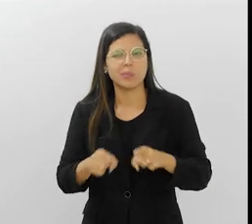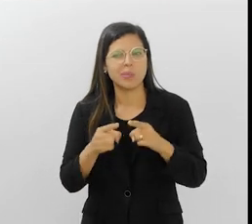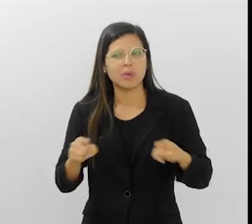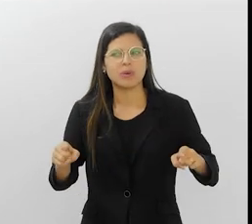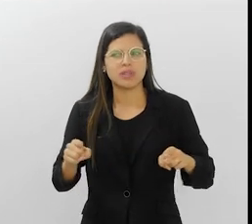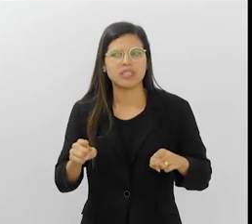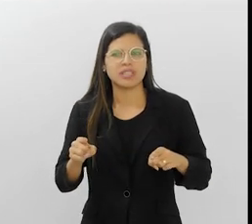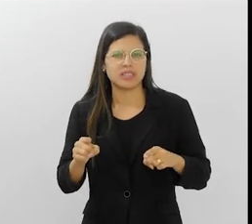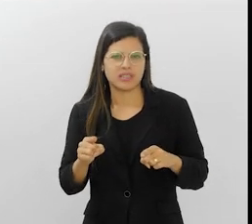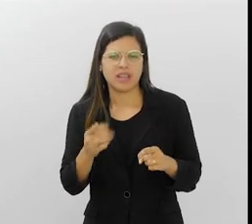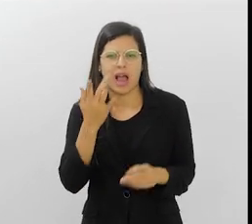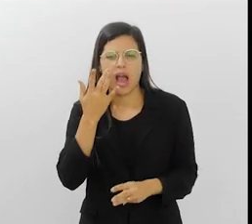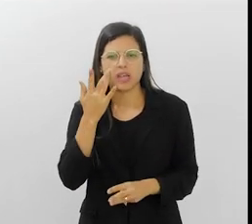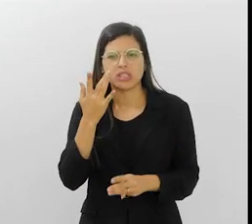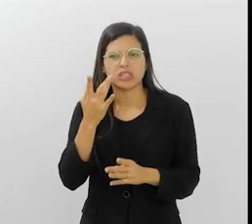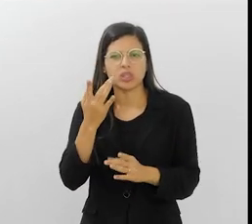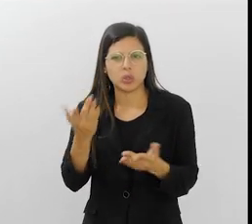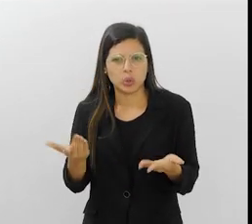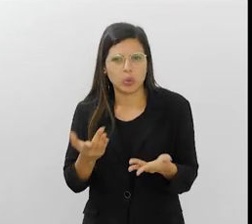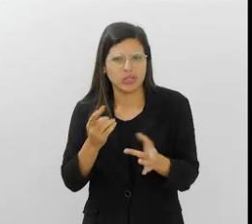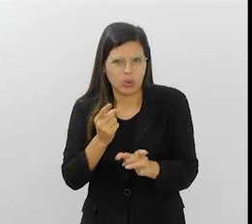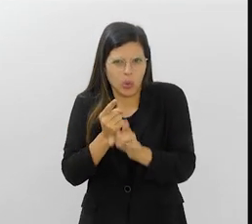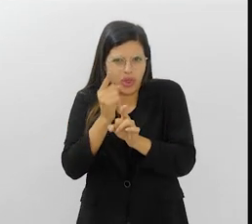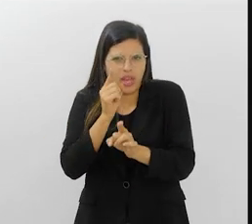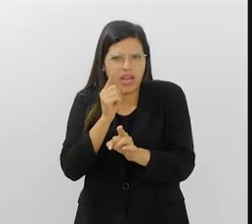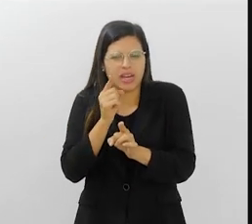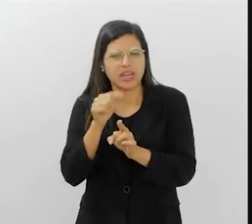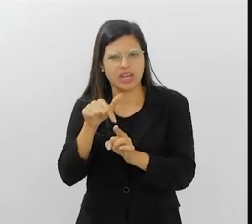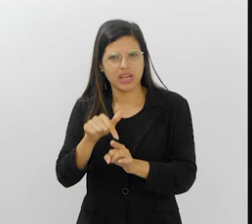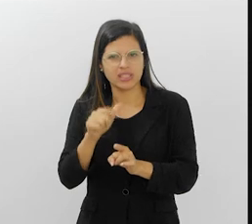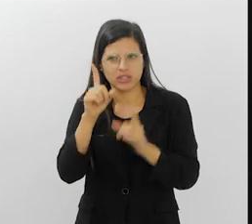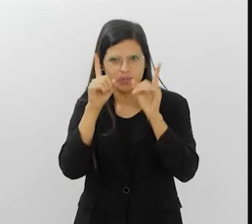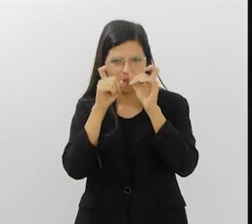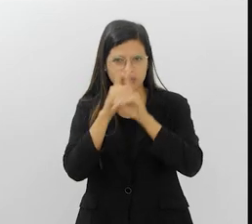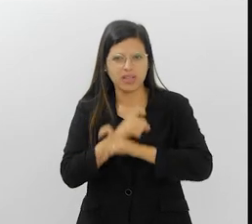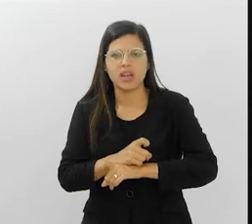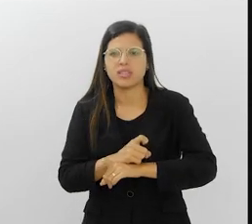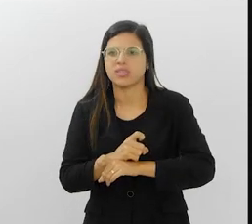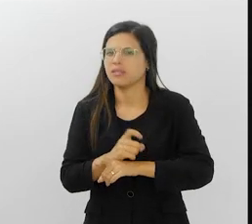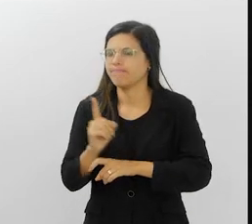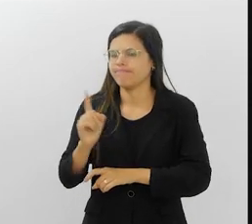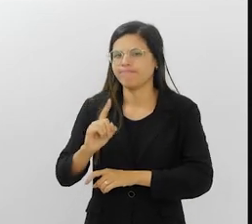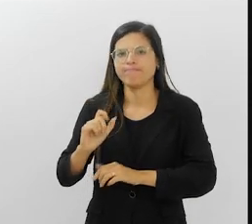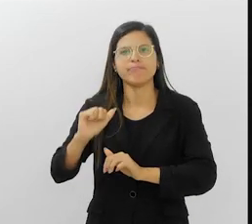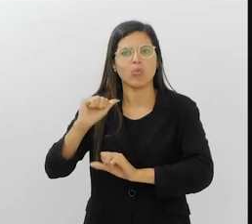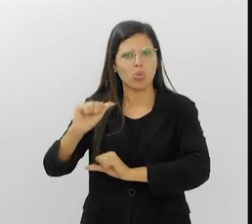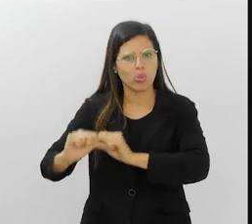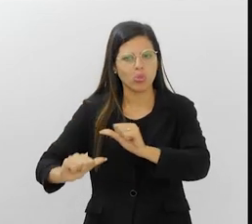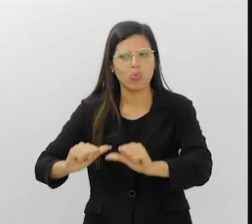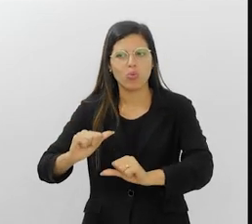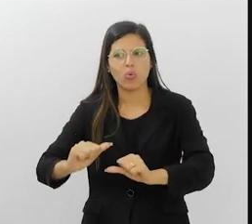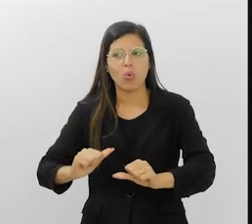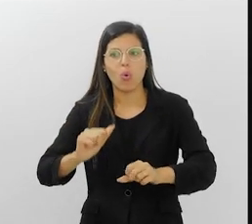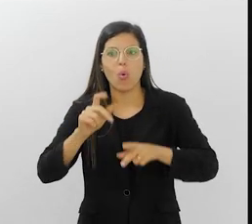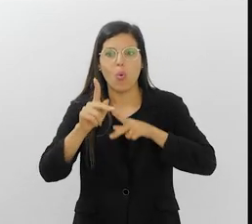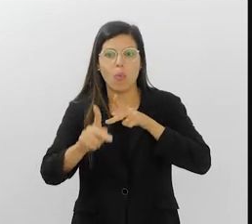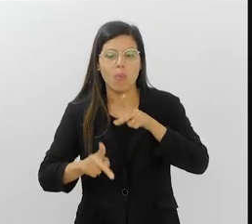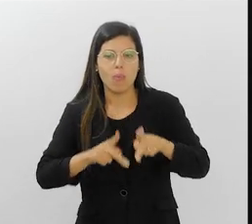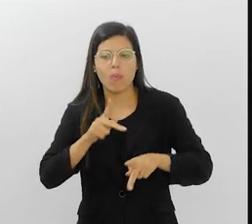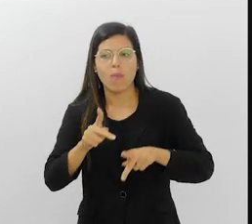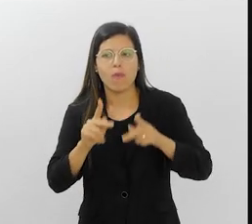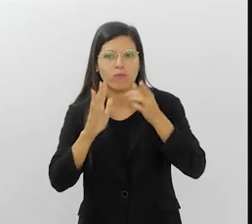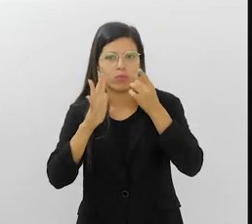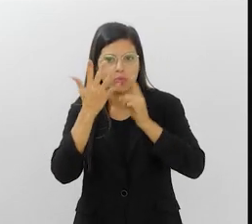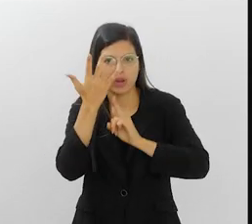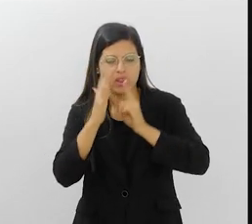você encontraria uma resistência dessa? De forma alguma. Mudou muito o perfil. Mudou muito. Né? E o carnaval, o público carnaval ficou